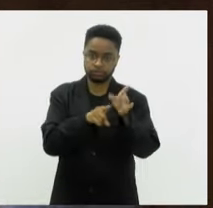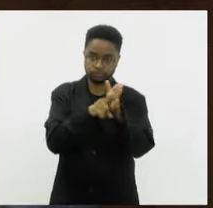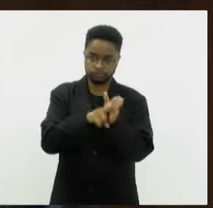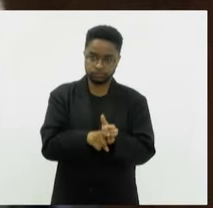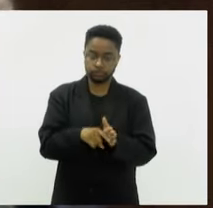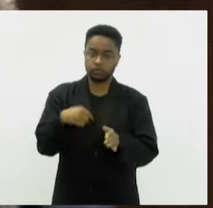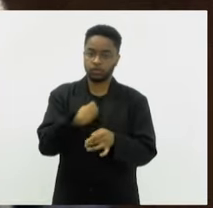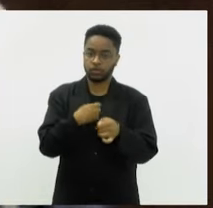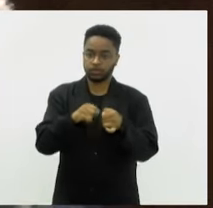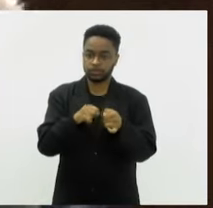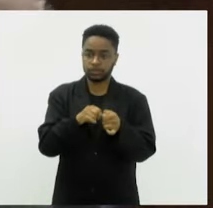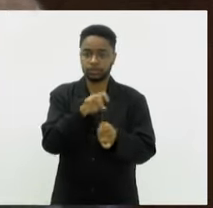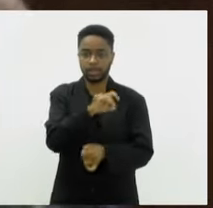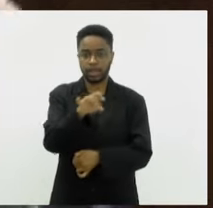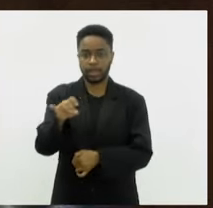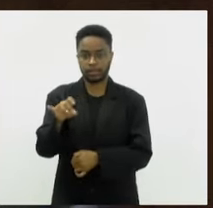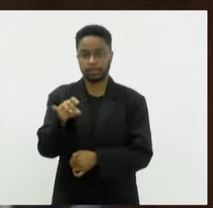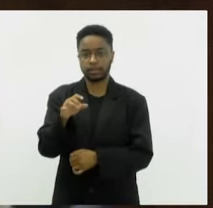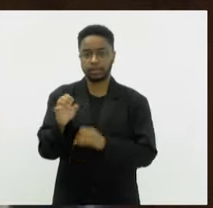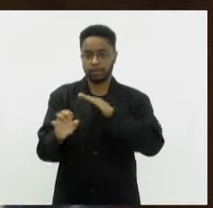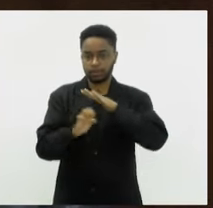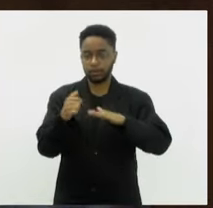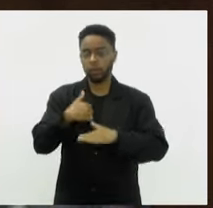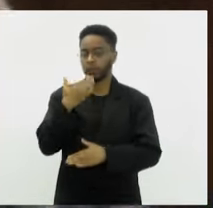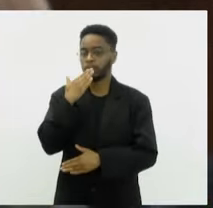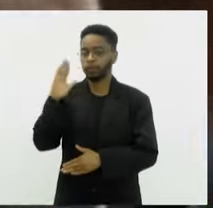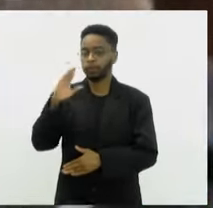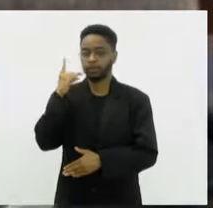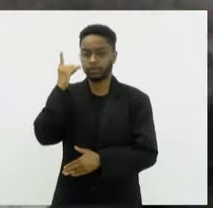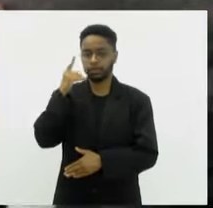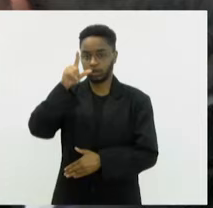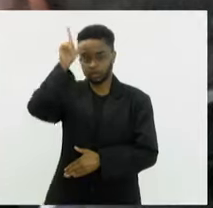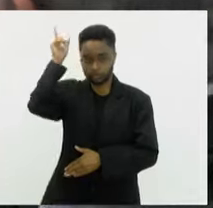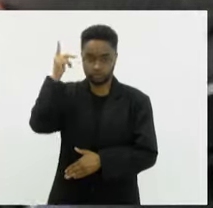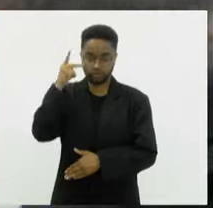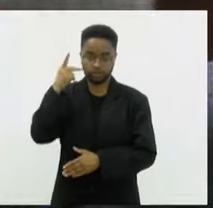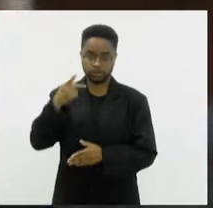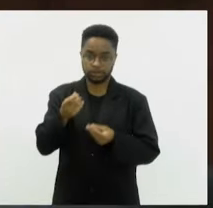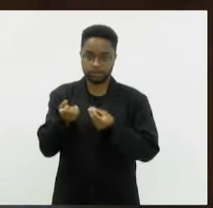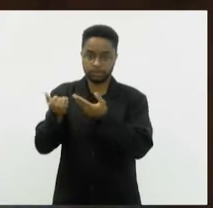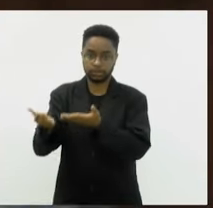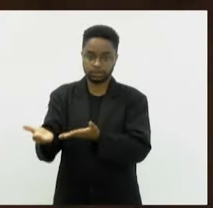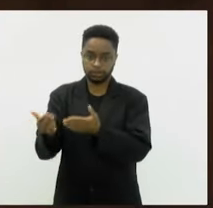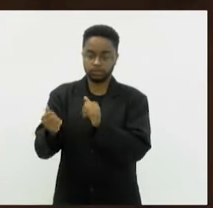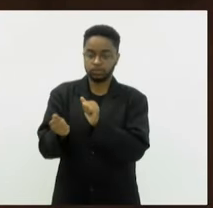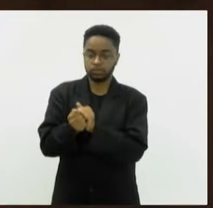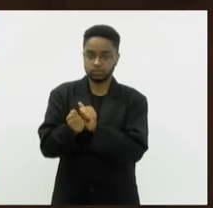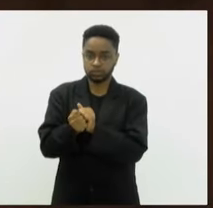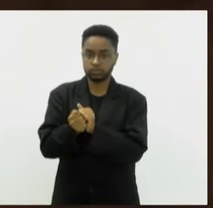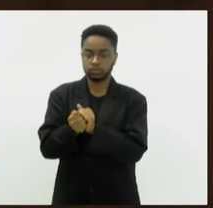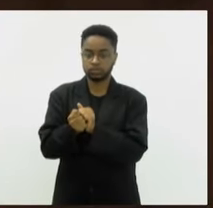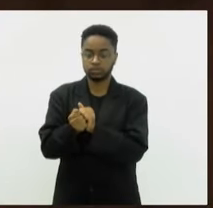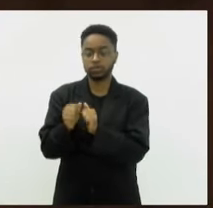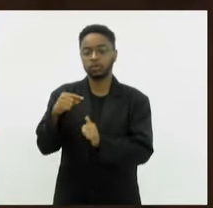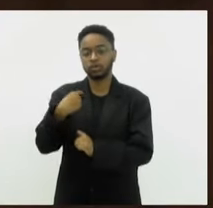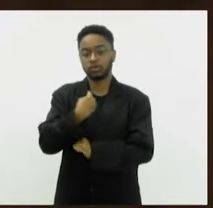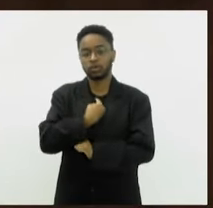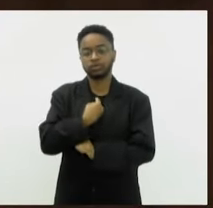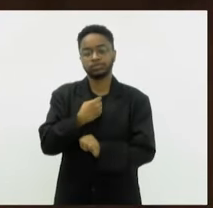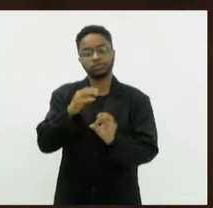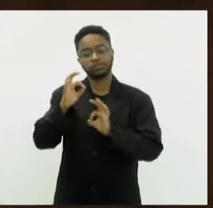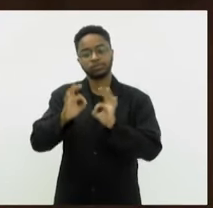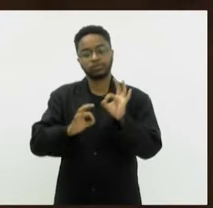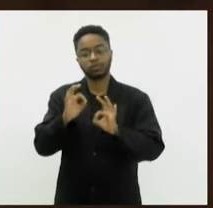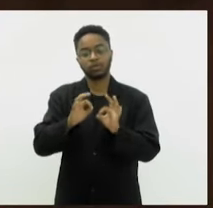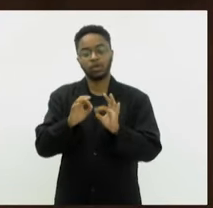das empresas, que eu prometi ao deputado Luiz Paulo, que entregaria, e junto com ele, nós vamos formalizar